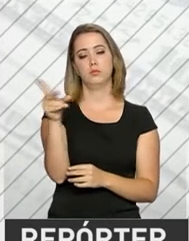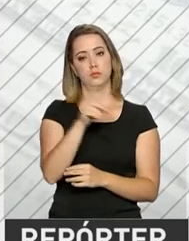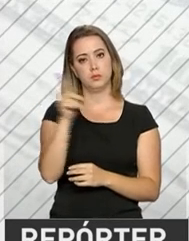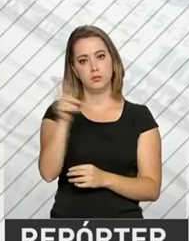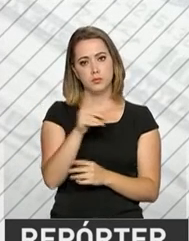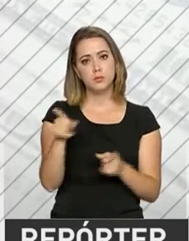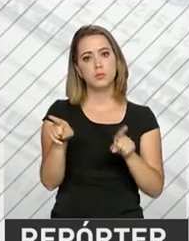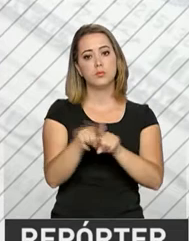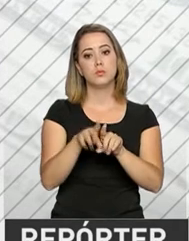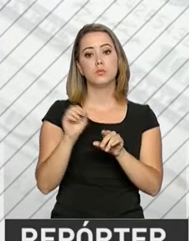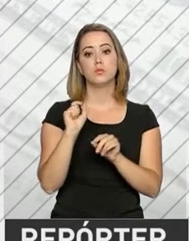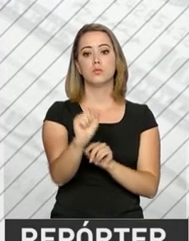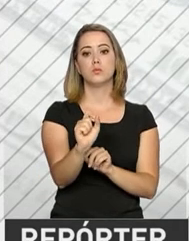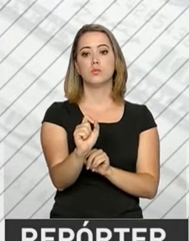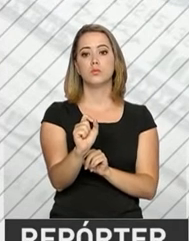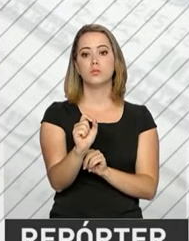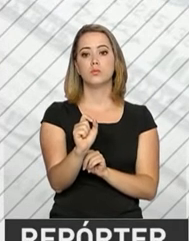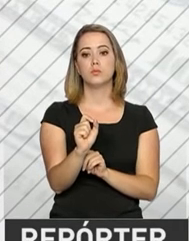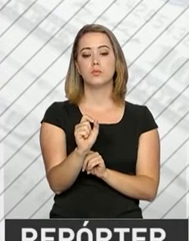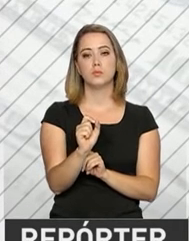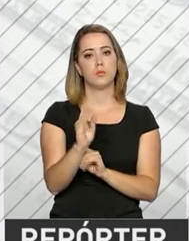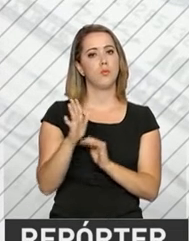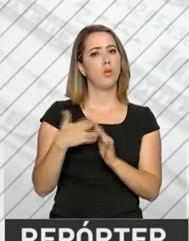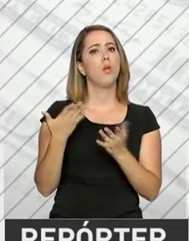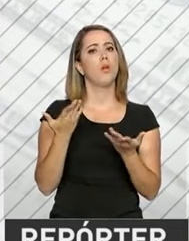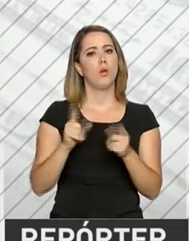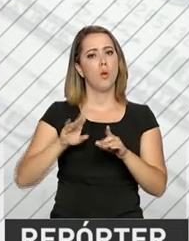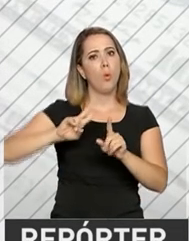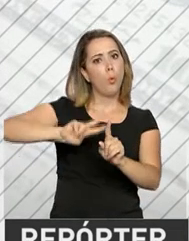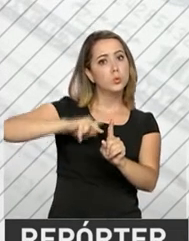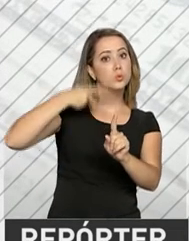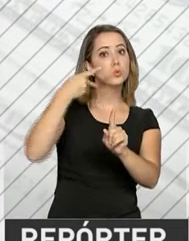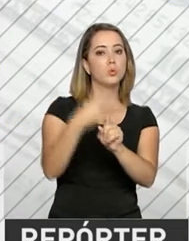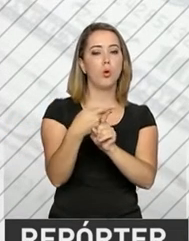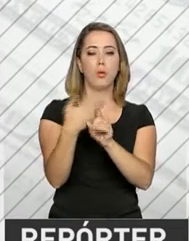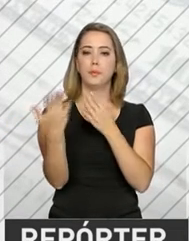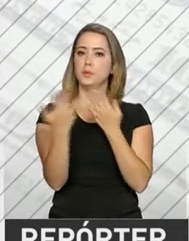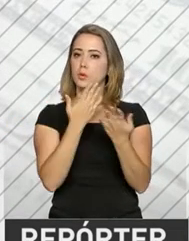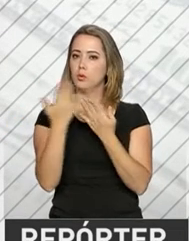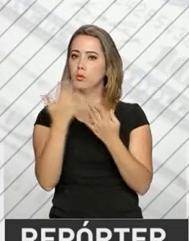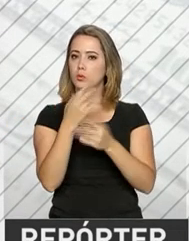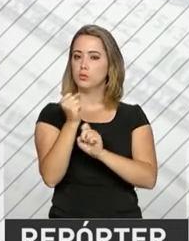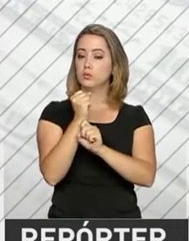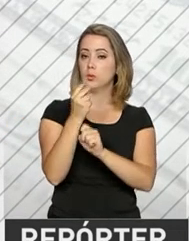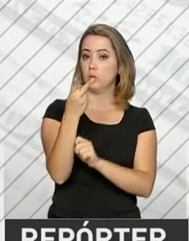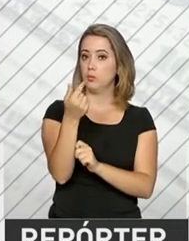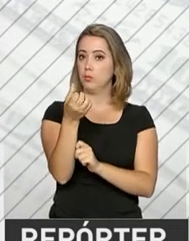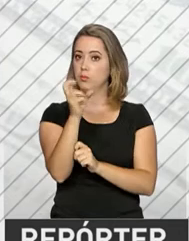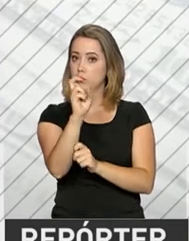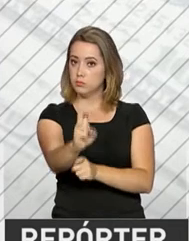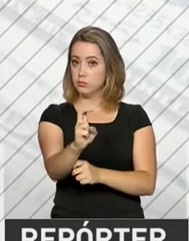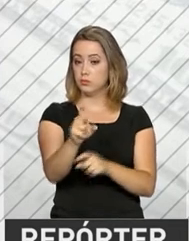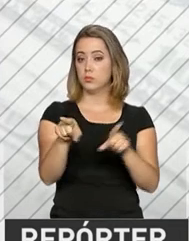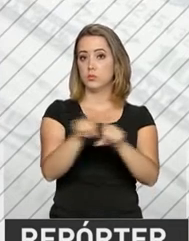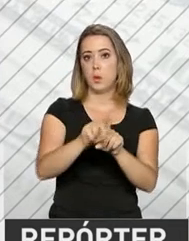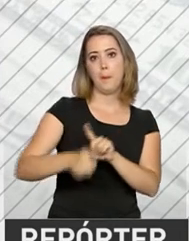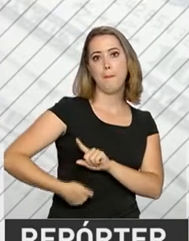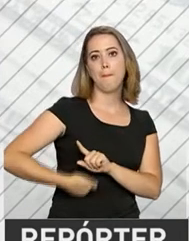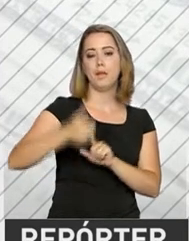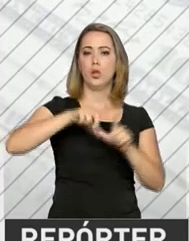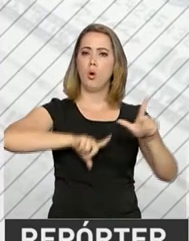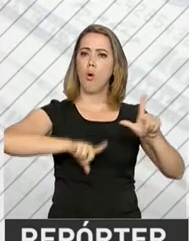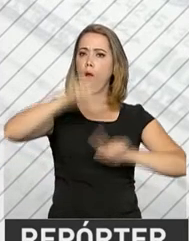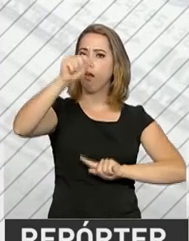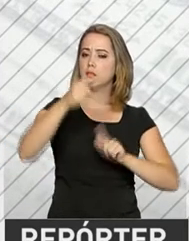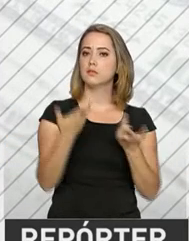700 milhões de dólares mais do que o dobro do valor registrado em 2015 e o melhor resultado da balança